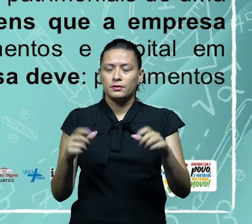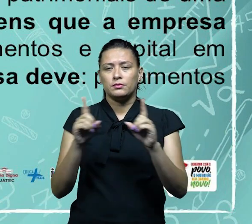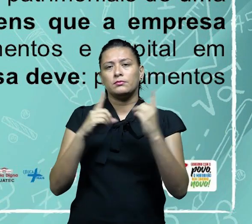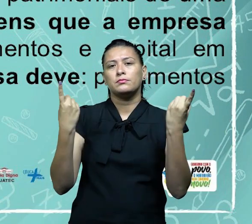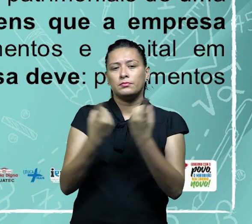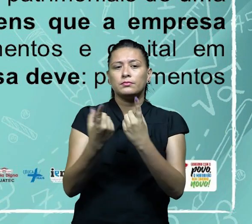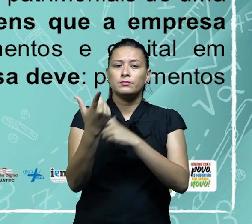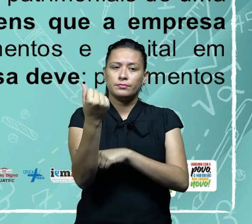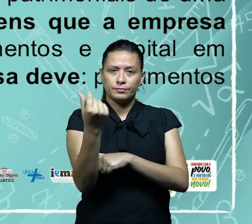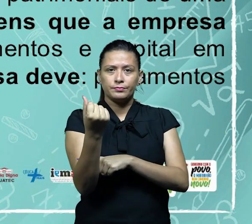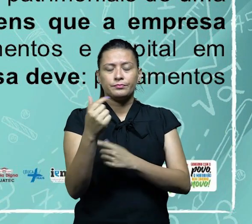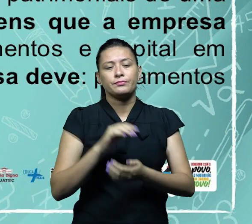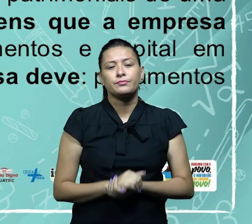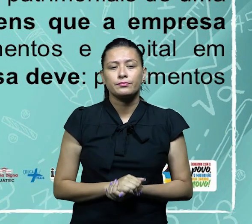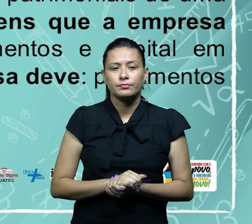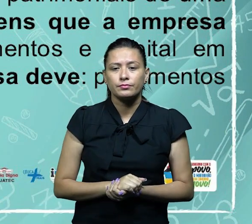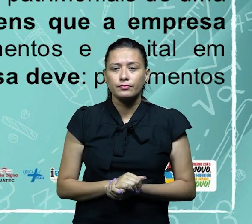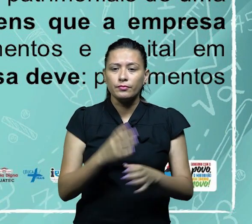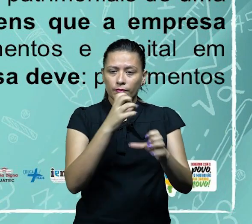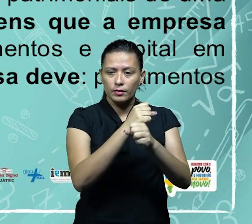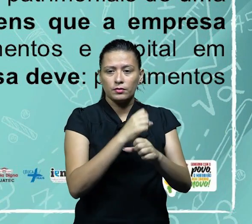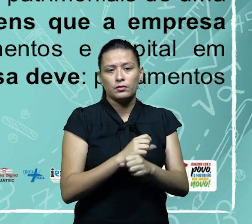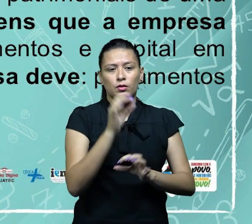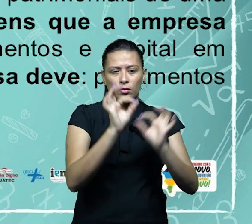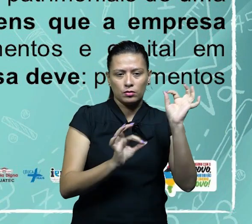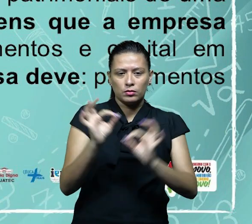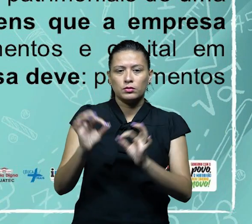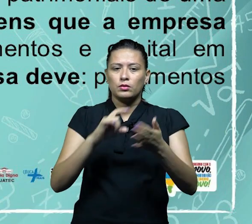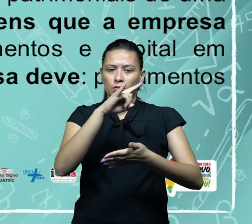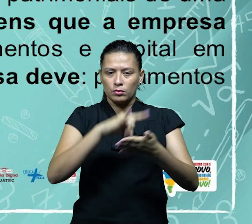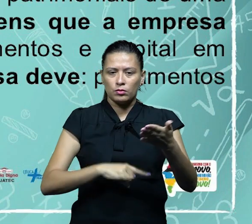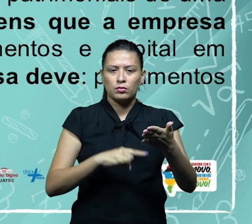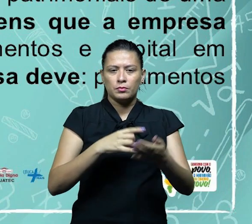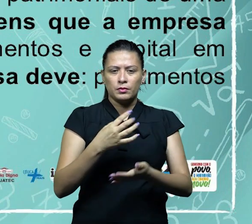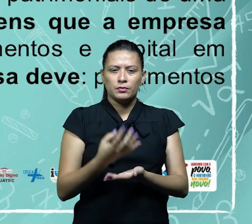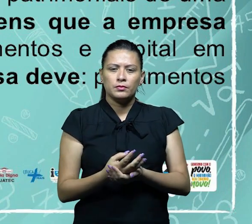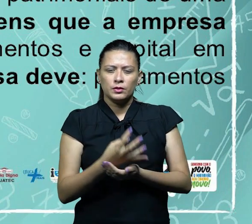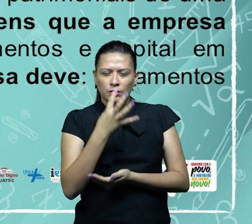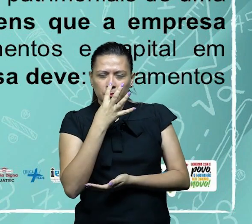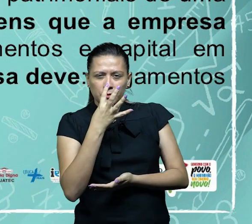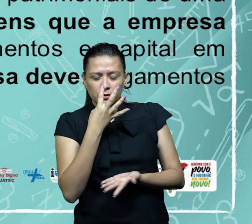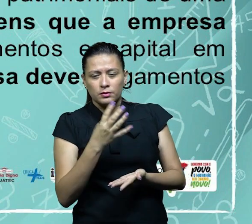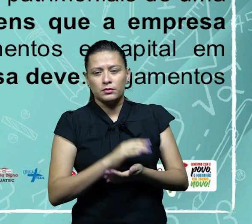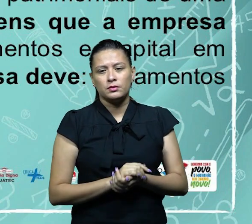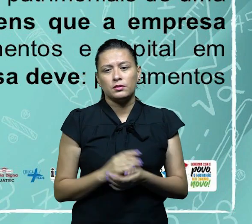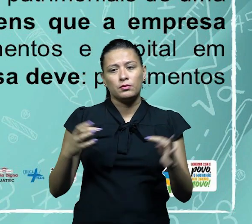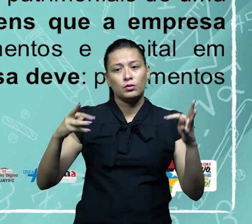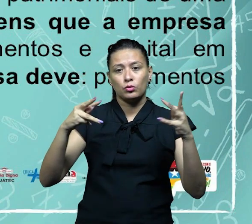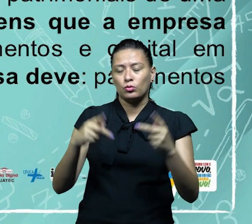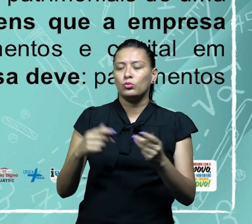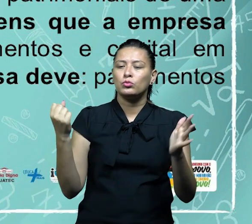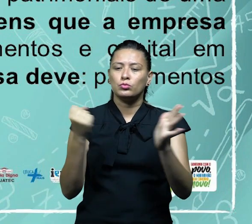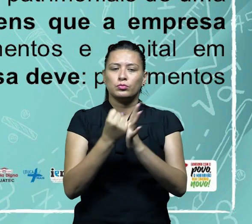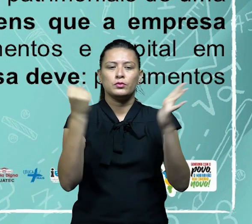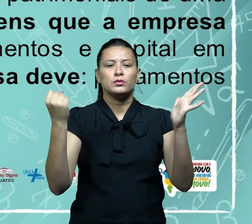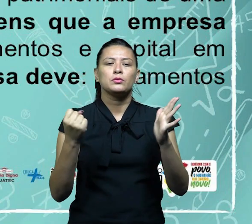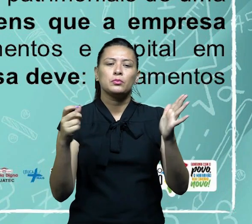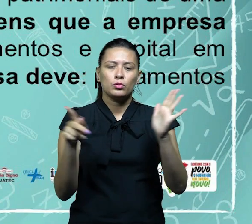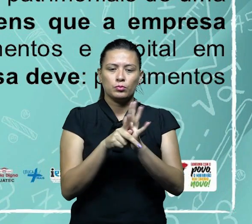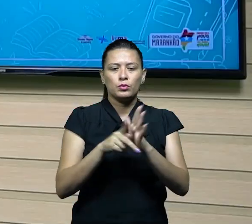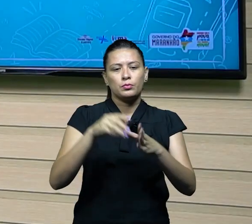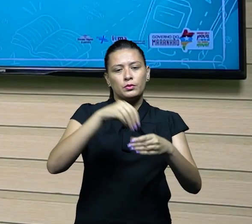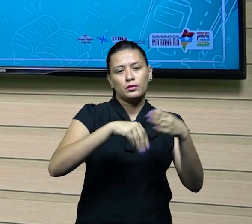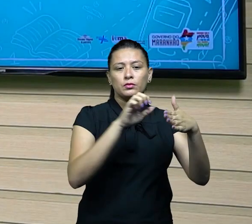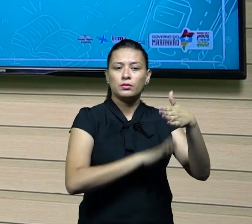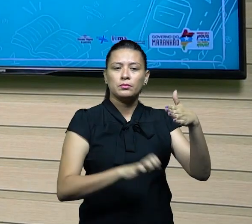organiza, documenta e analisa todos os passivos e ativos patrimoniais de uma empresa. Vamos ver o que é ativos e passivos,